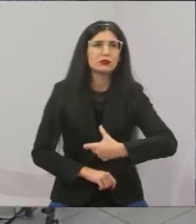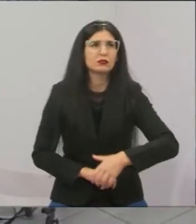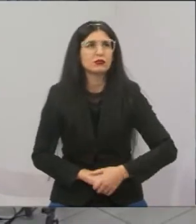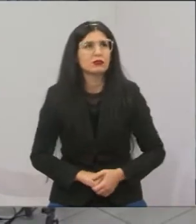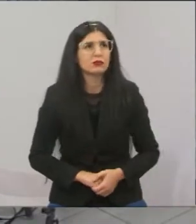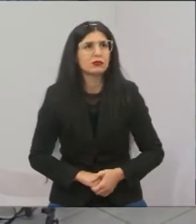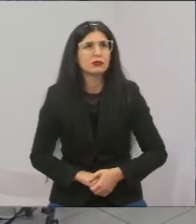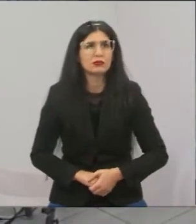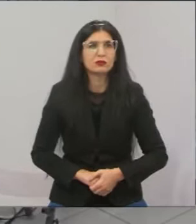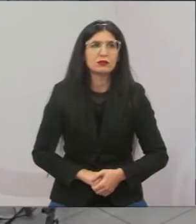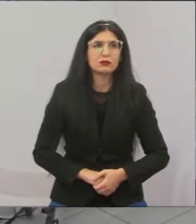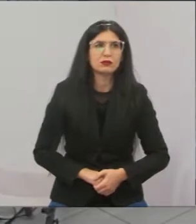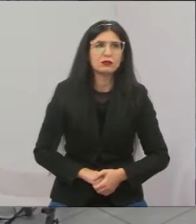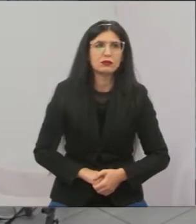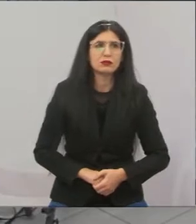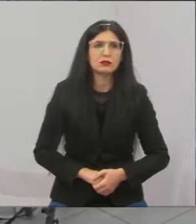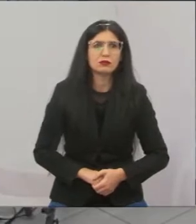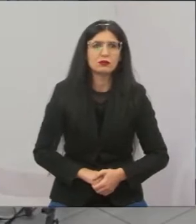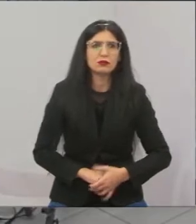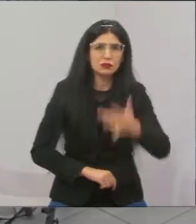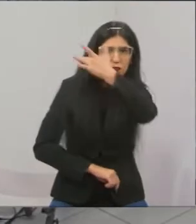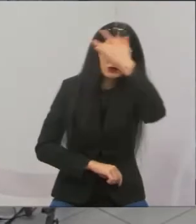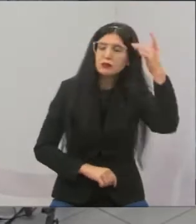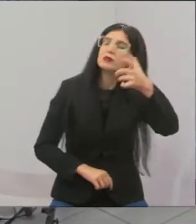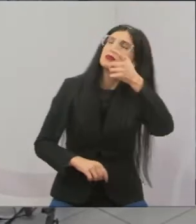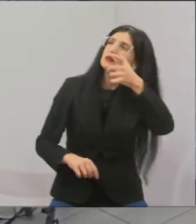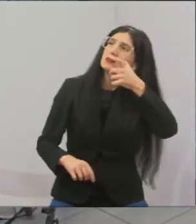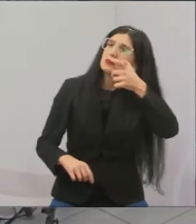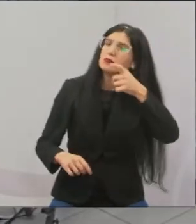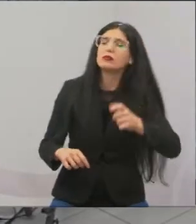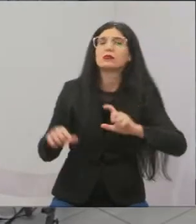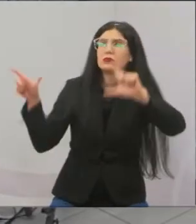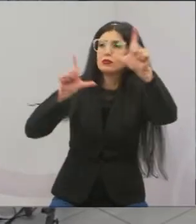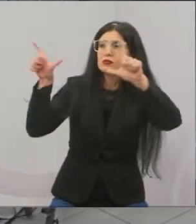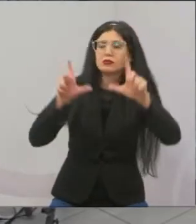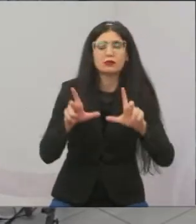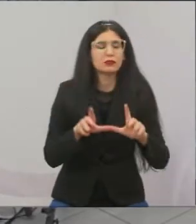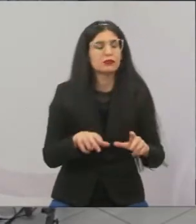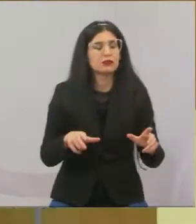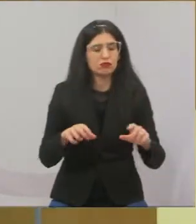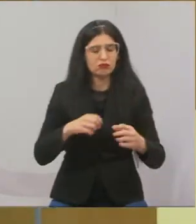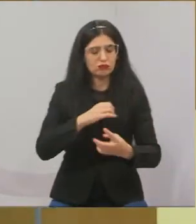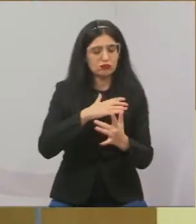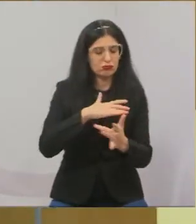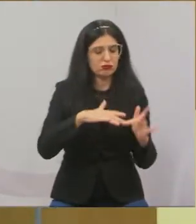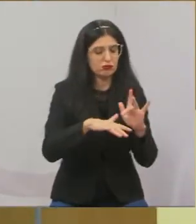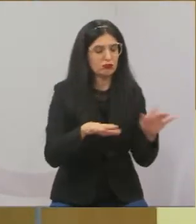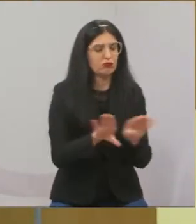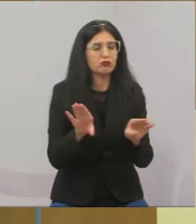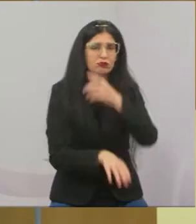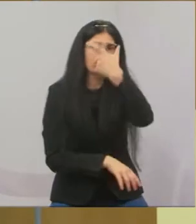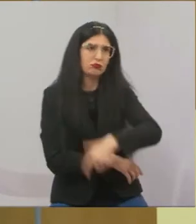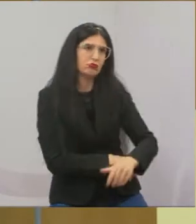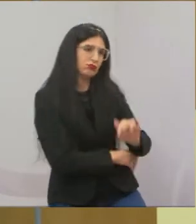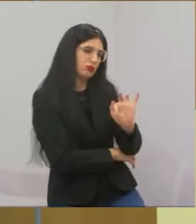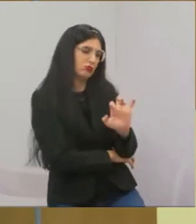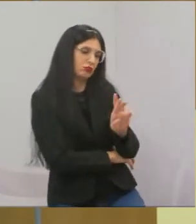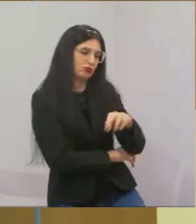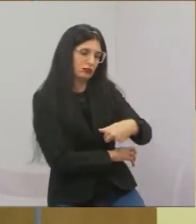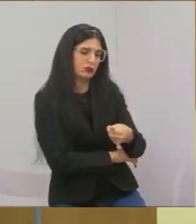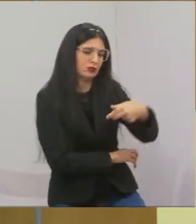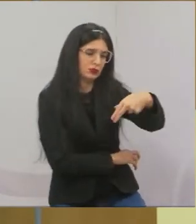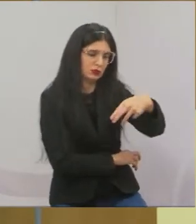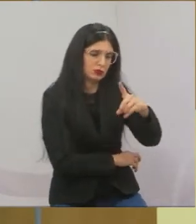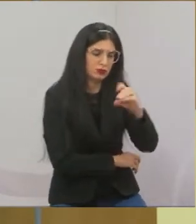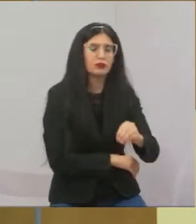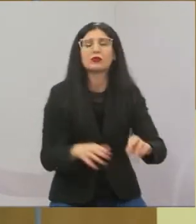Bom dia a todos presentes e aos internautas também, né? Como foi dito, eu sou Fernando Martins, representante e parceiro